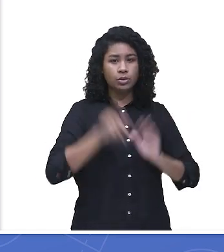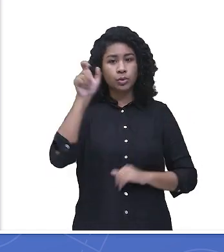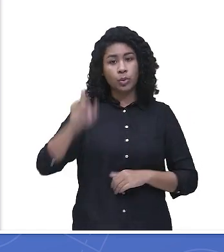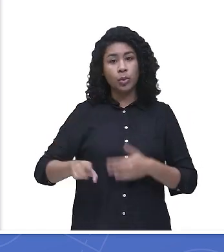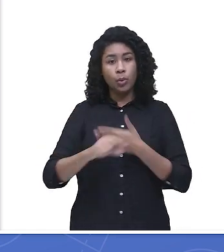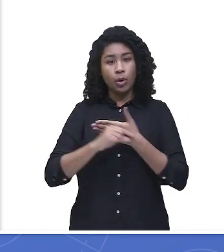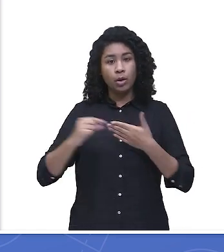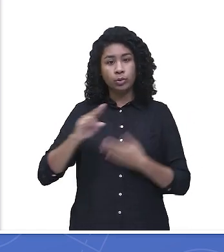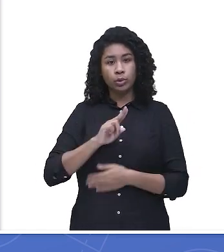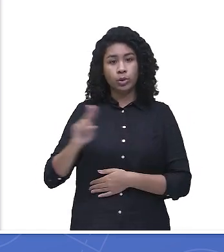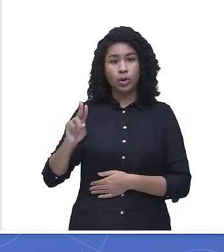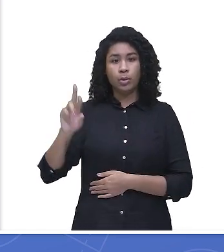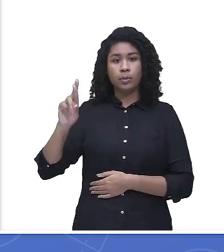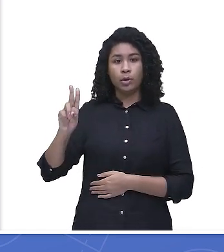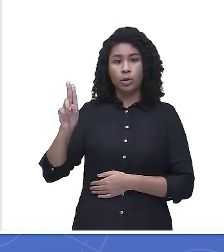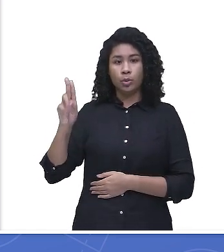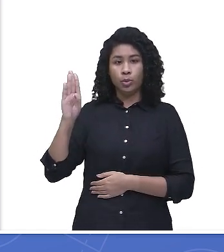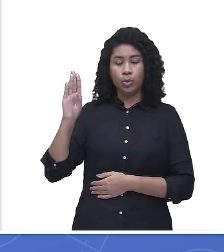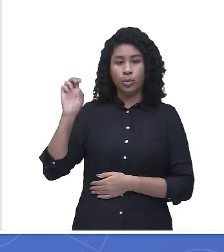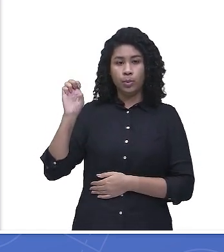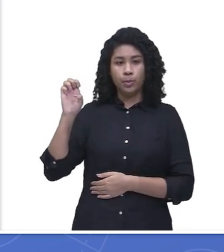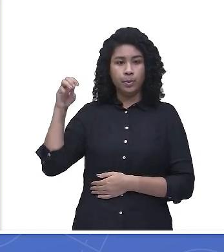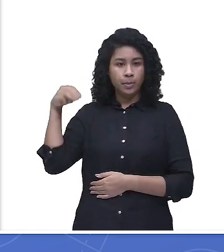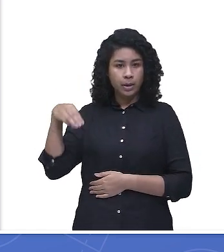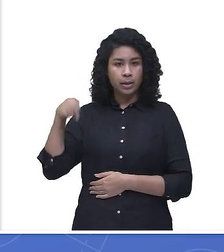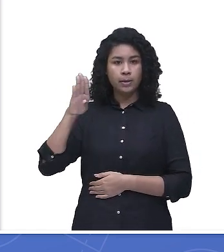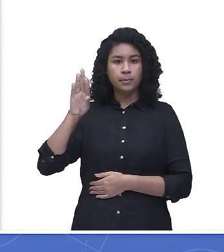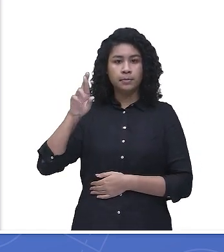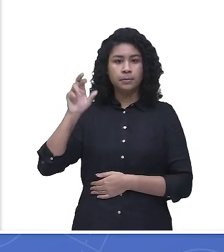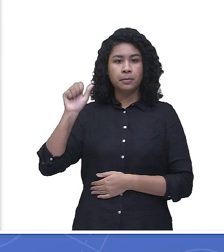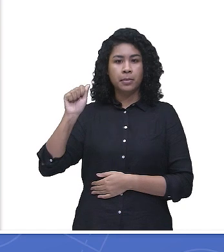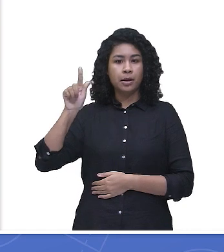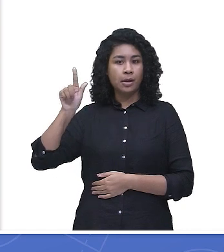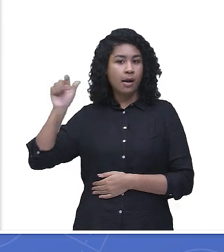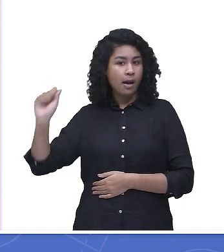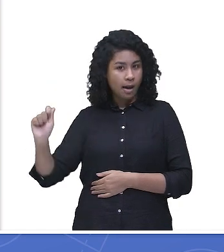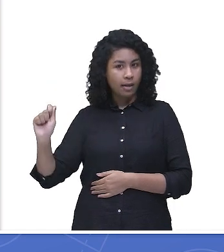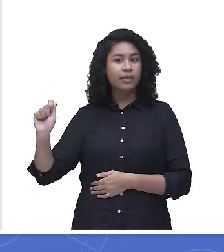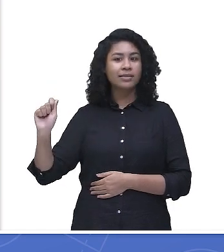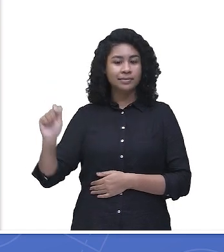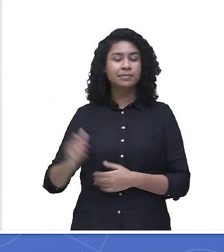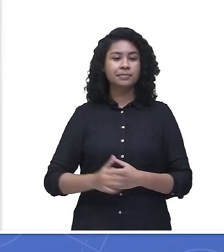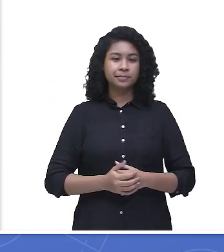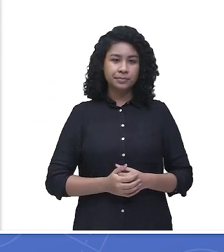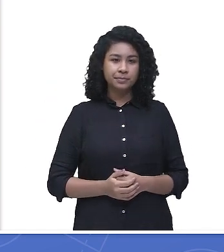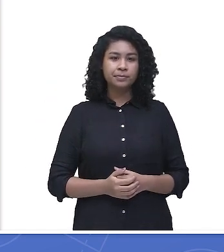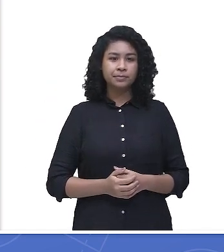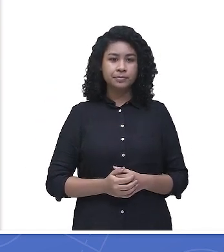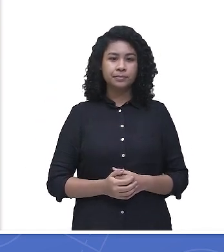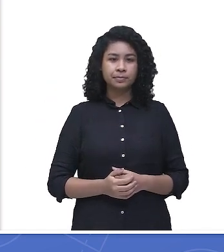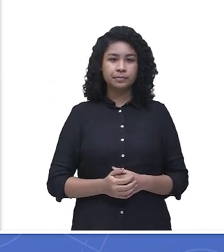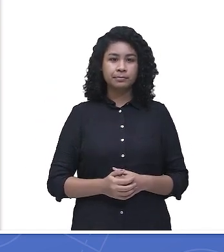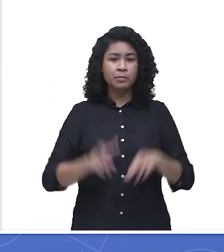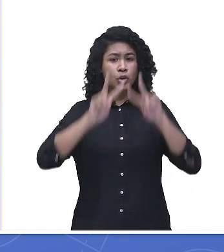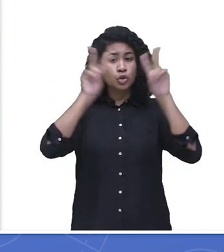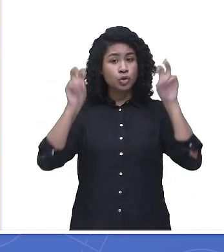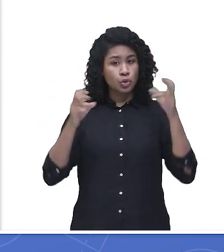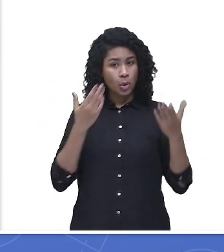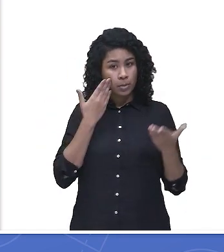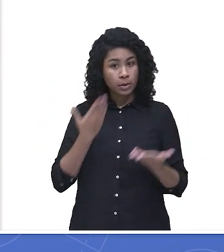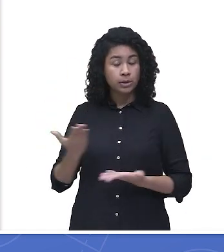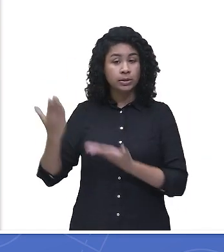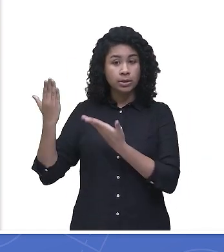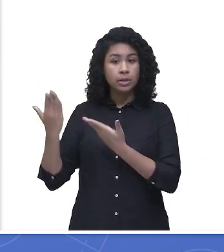Braga, exatamente uma crônica, certo? Temos aqui a referência do nosso texto. E aí, com base nisso, olha só, o